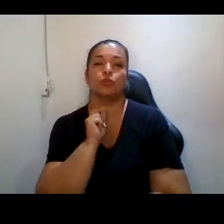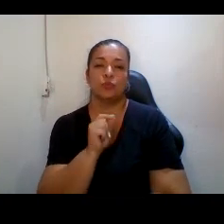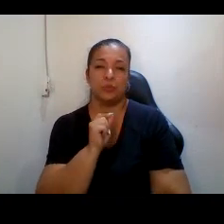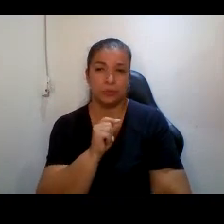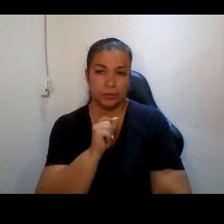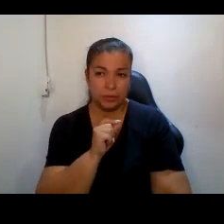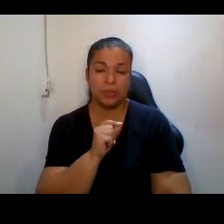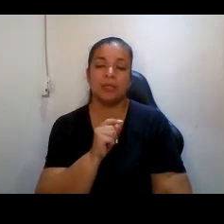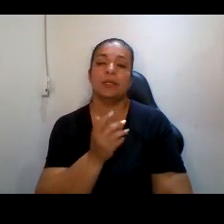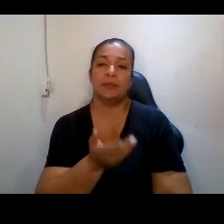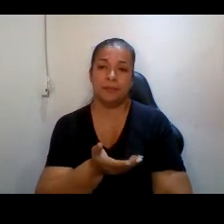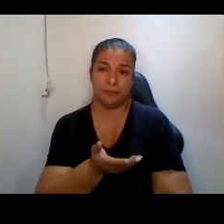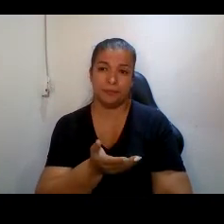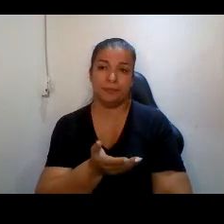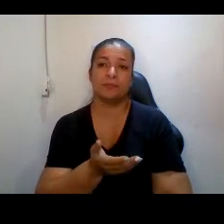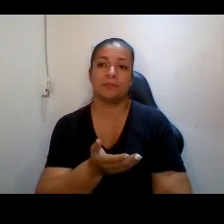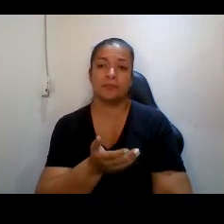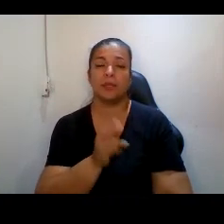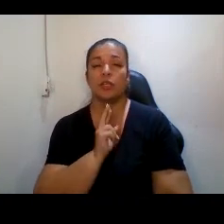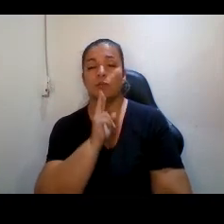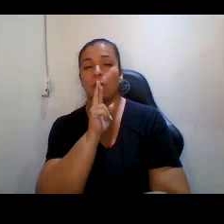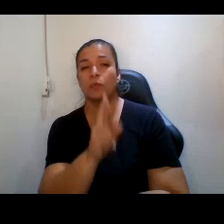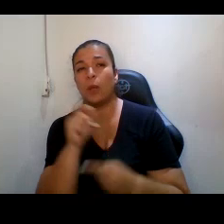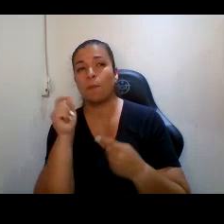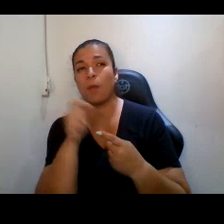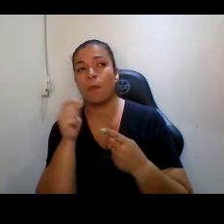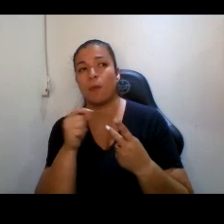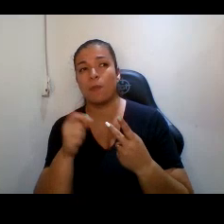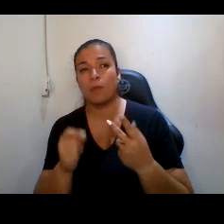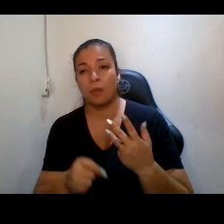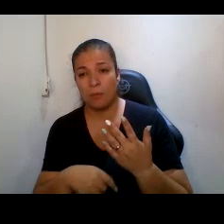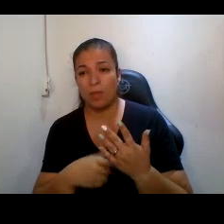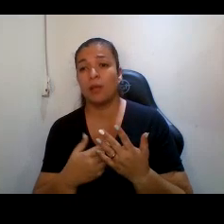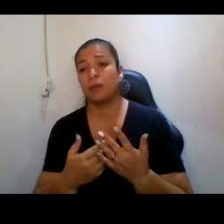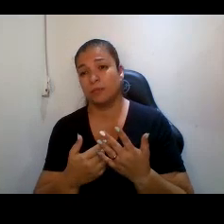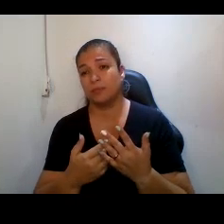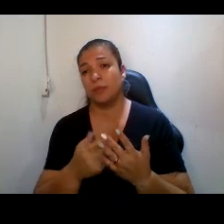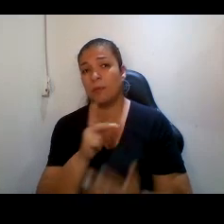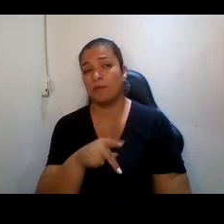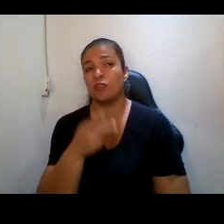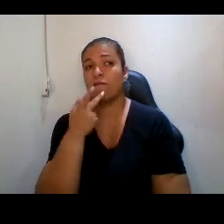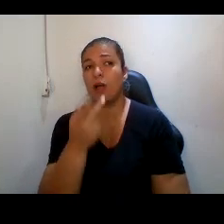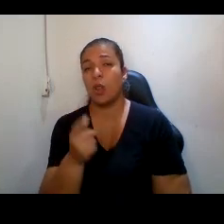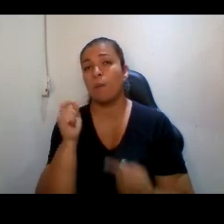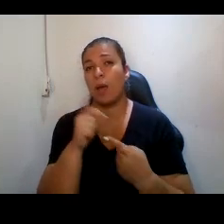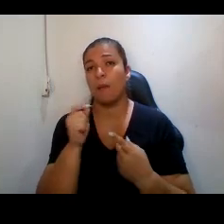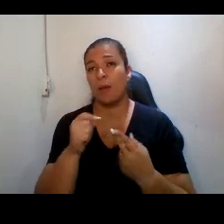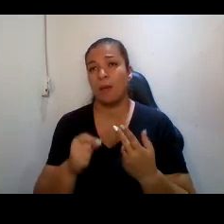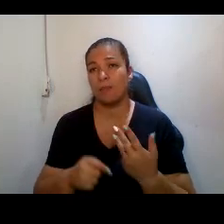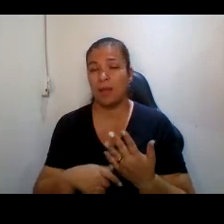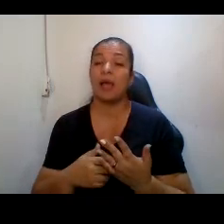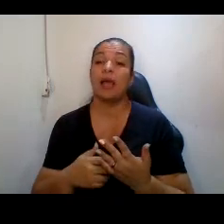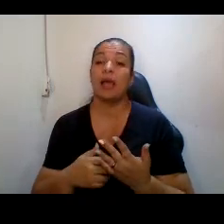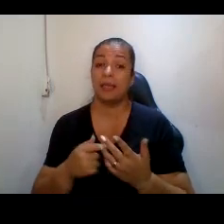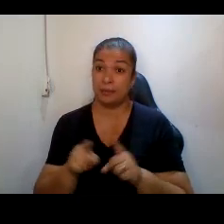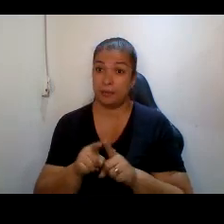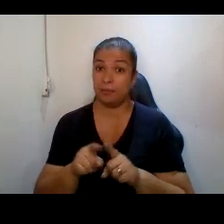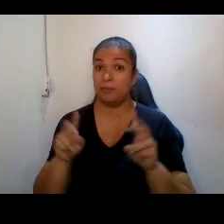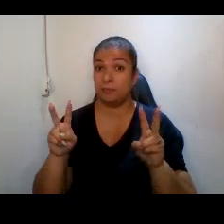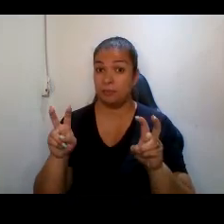outro, né? Respondeu isso e isso, né? A professora disse isso, né? Aí você coloca lá entre aspas, lembrando da